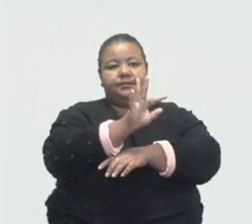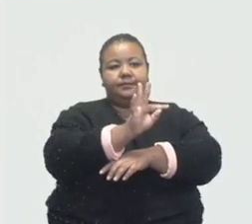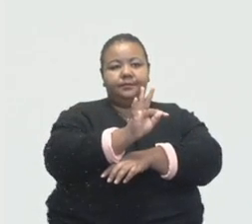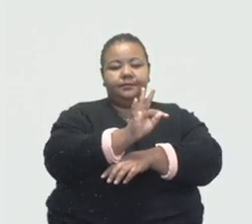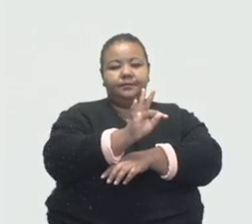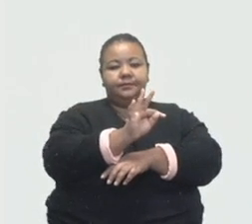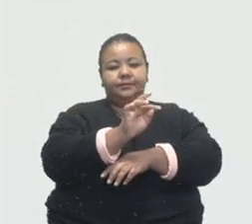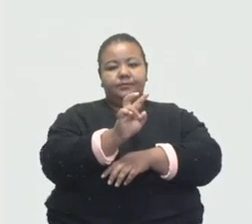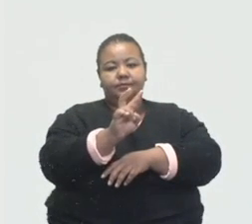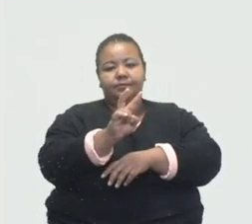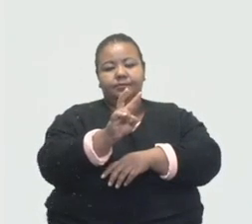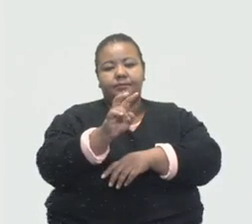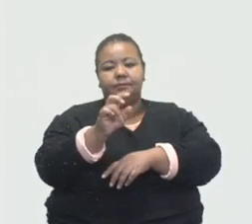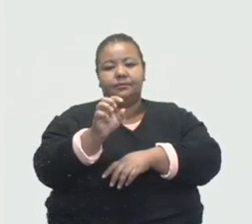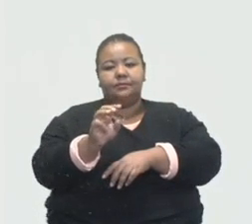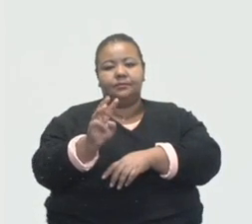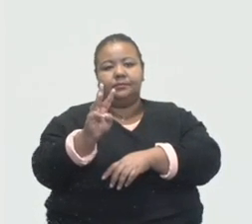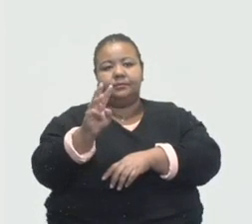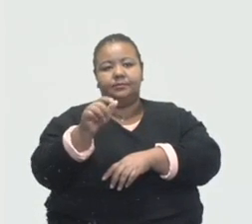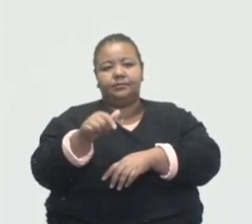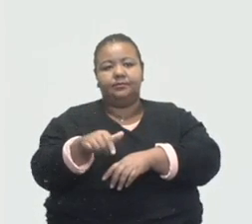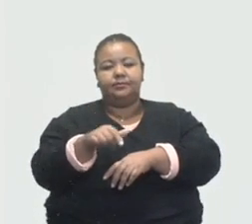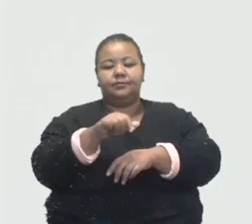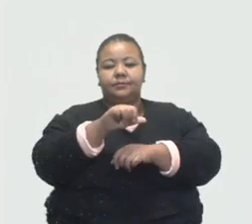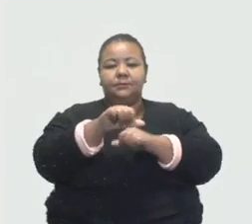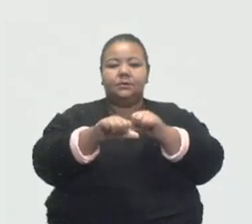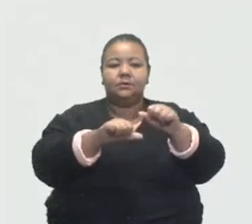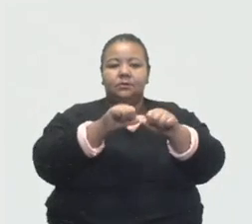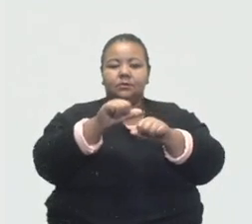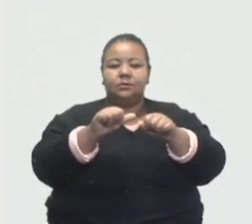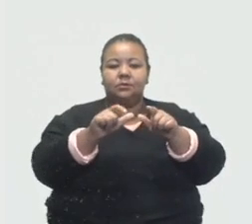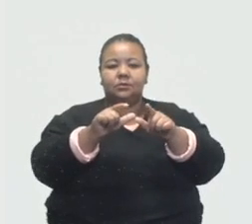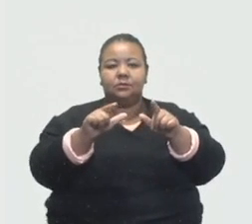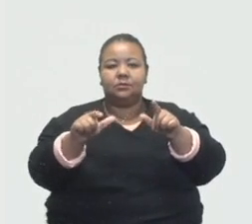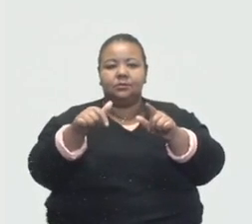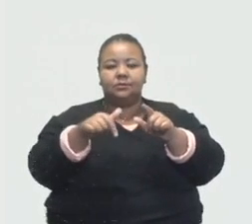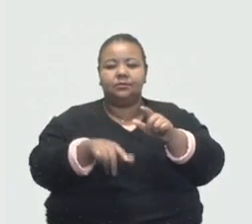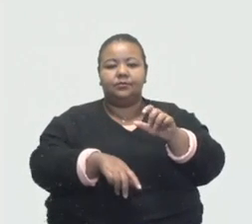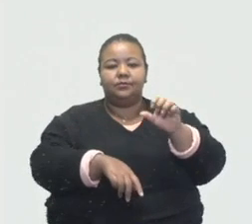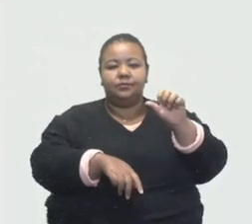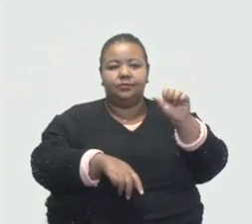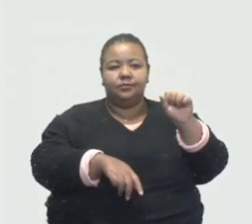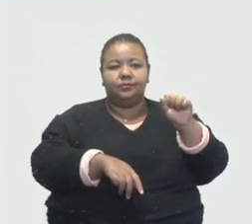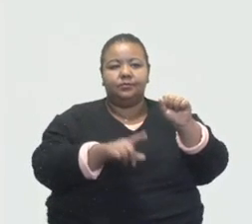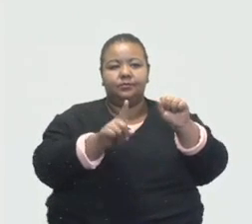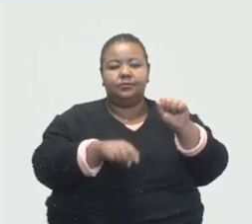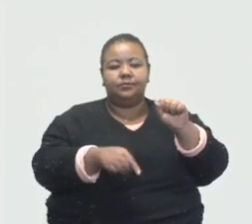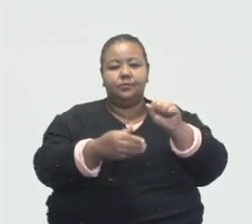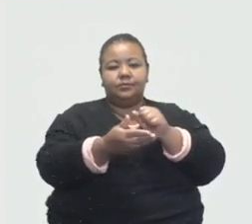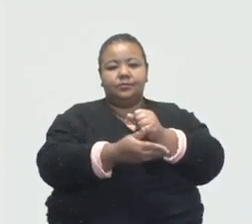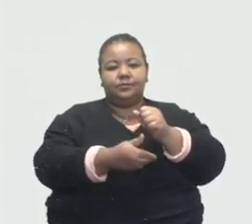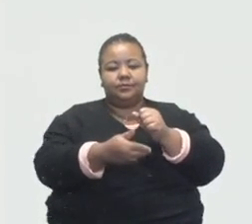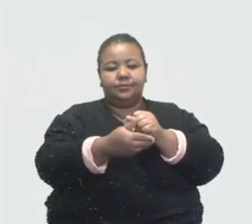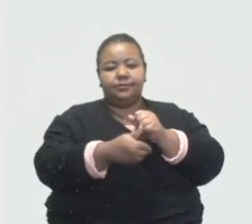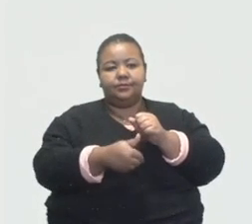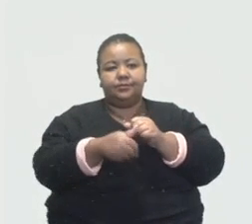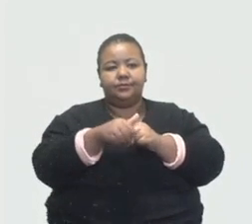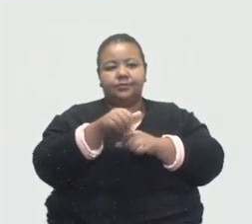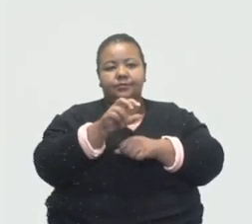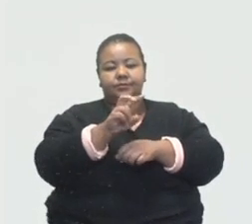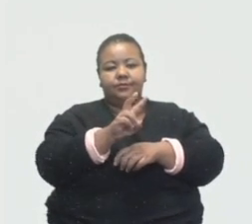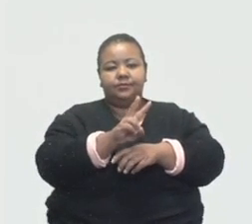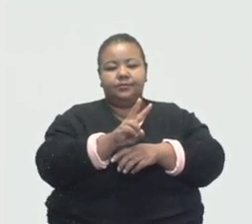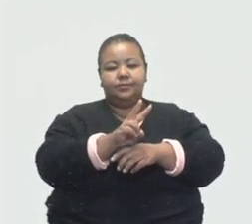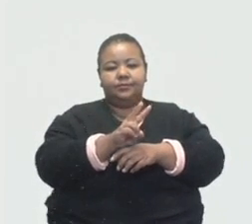de V em W, uma transformação linear, a matriz A, uma base do nosso